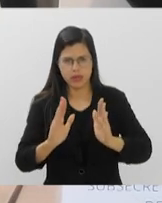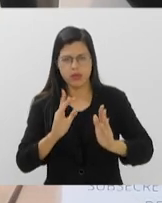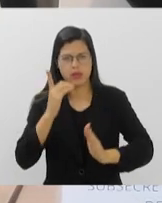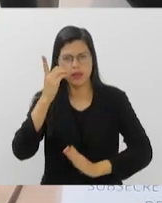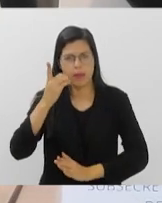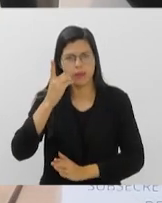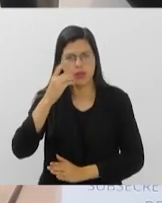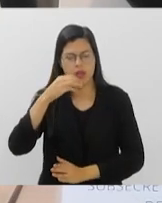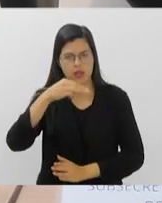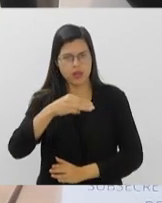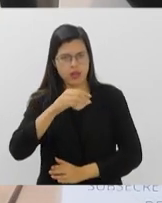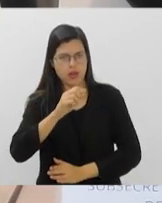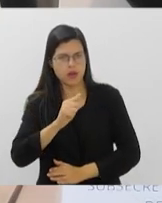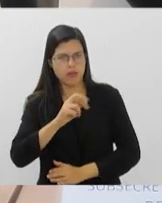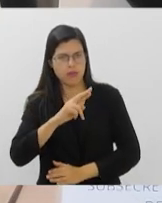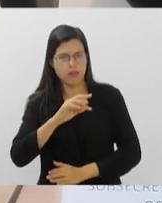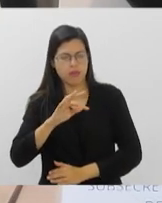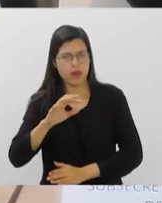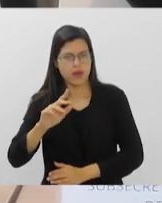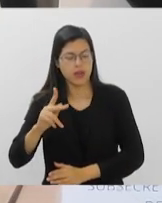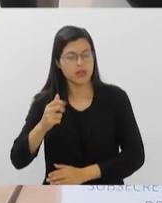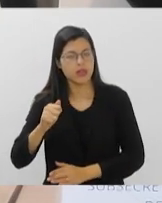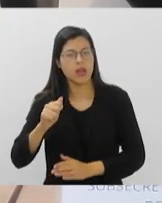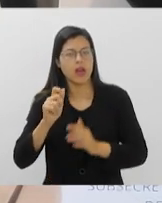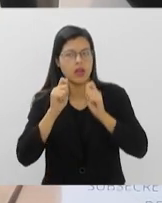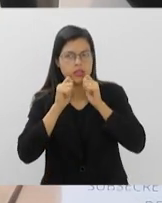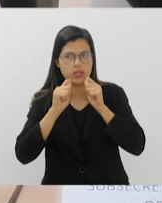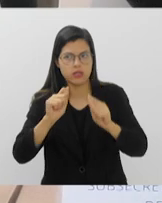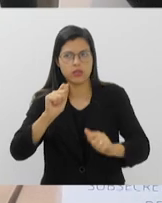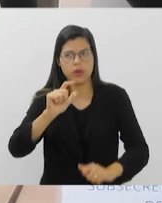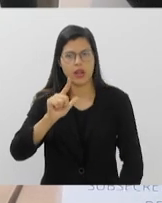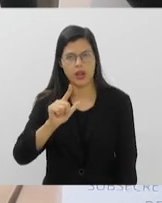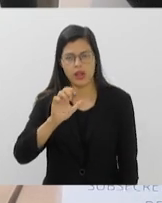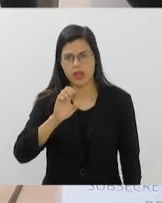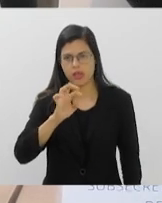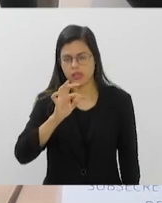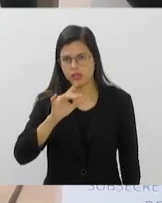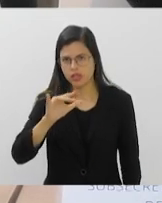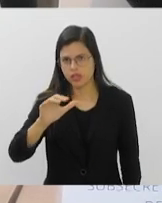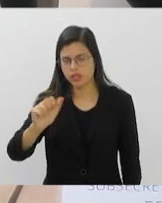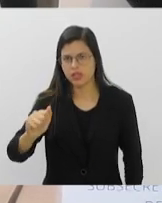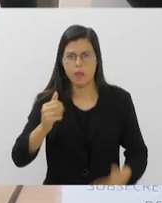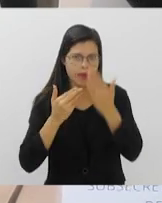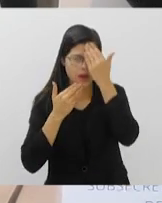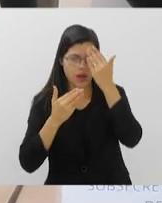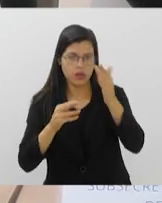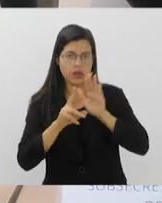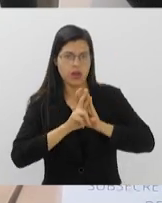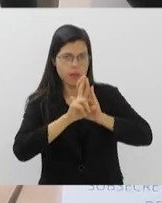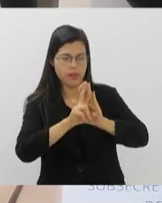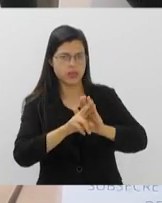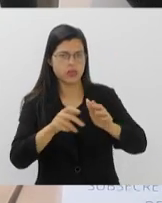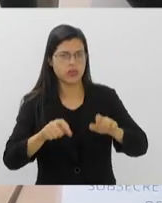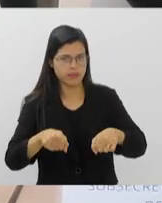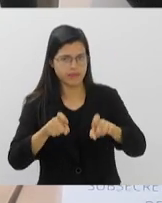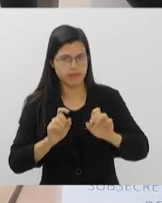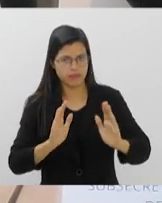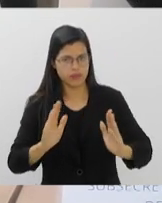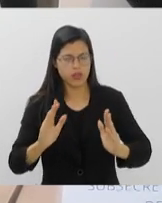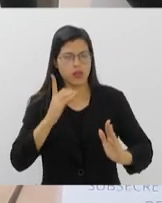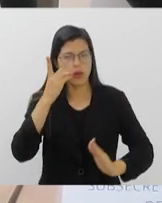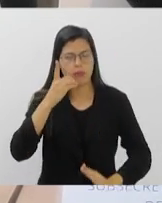a assessora Letícia Silva Arantes muito obrigada e representando o Mandato do deputado